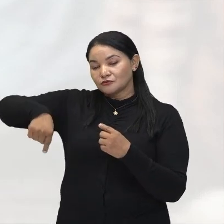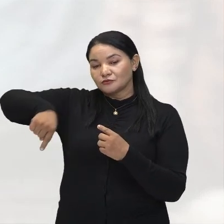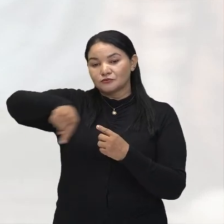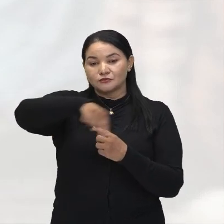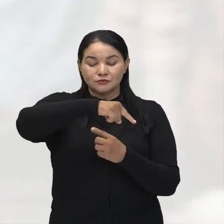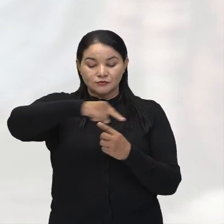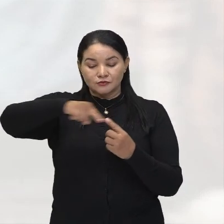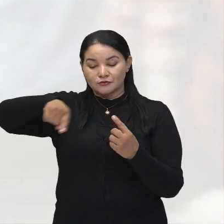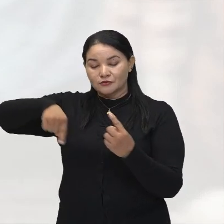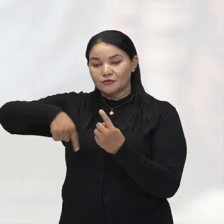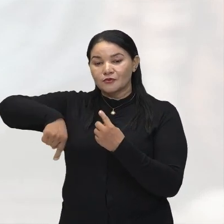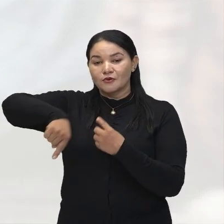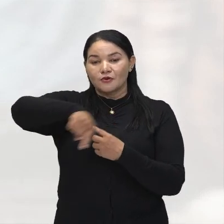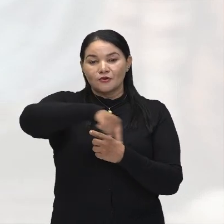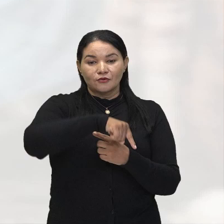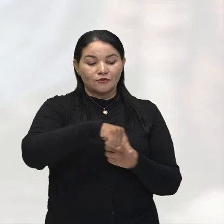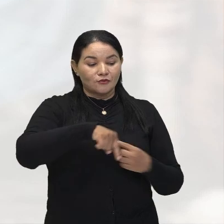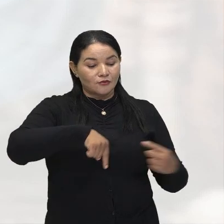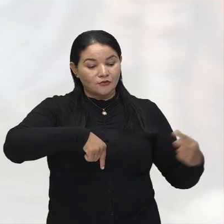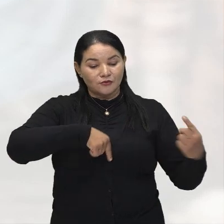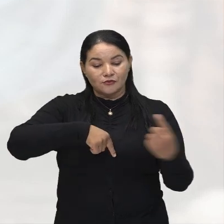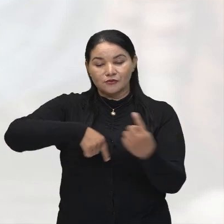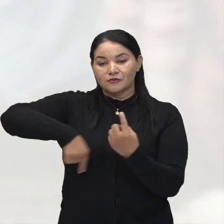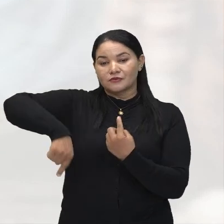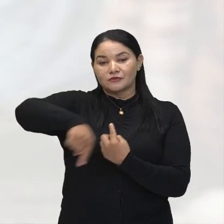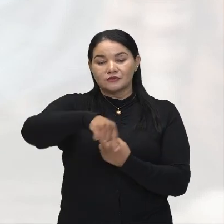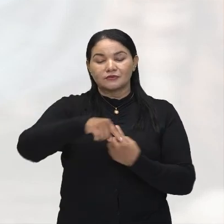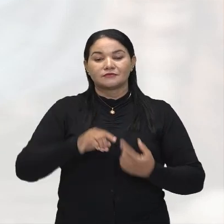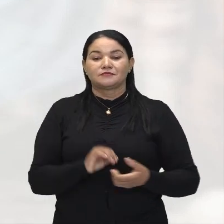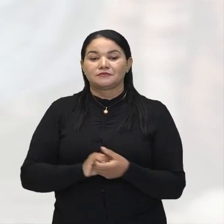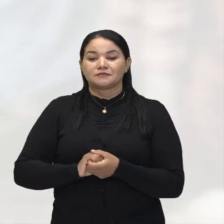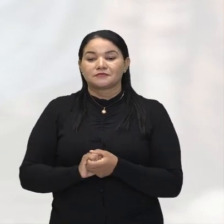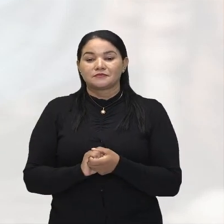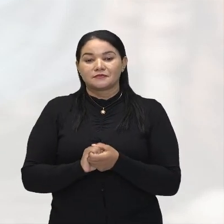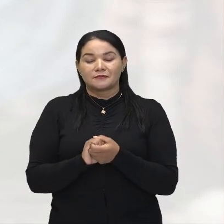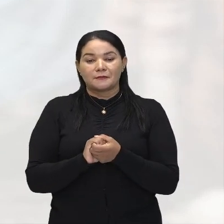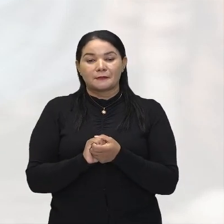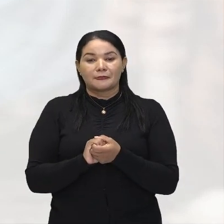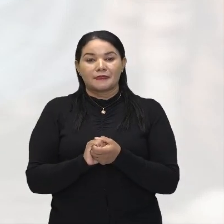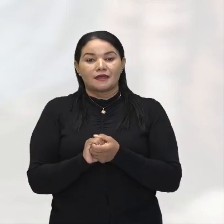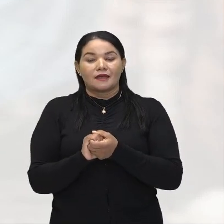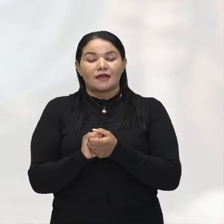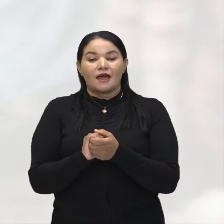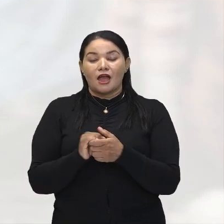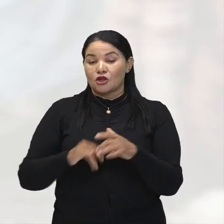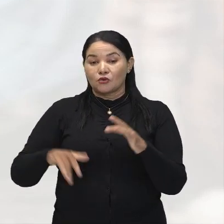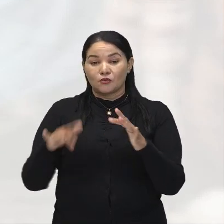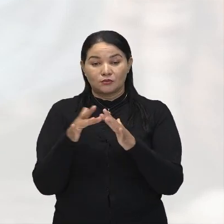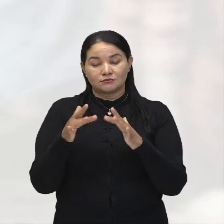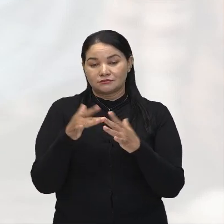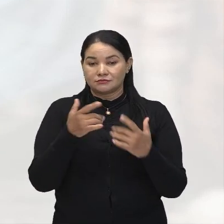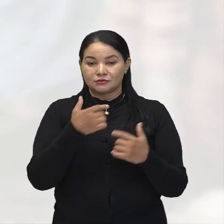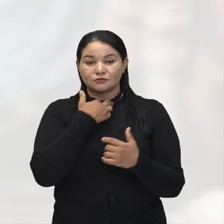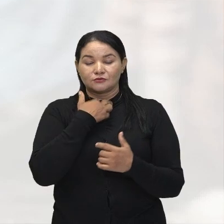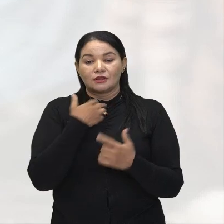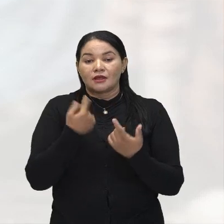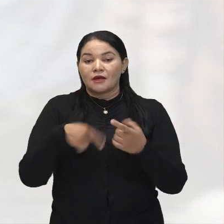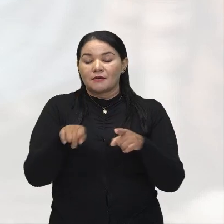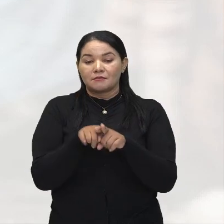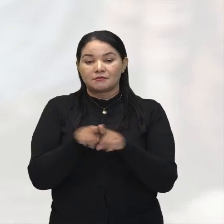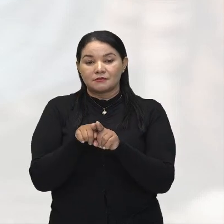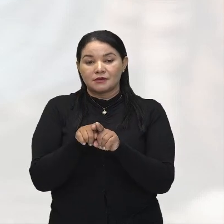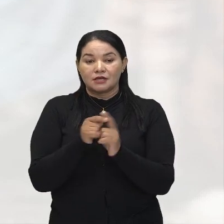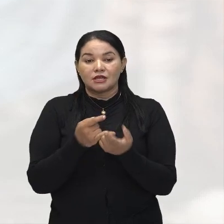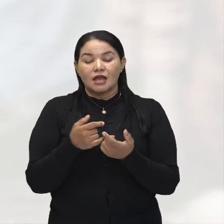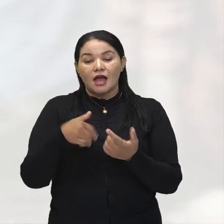podem encostar uns nos outros. Devido à sua importância cultural, o fandango foi estabelecido